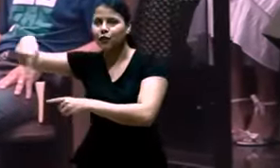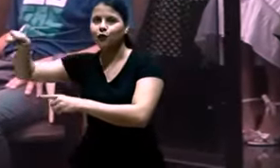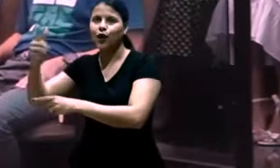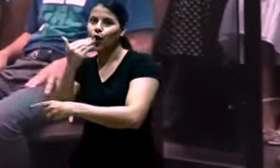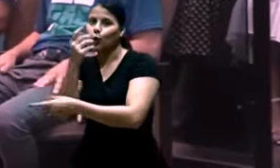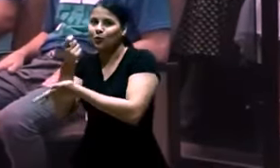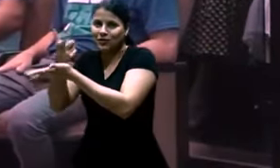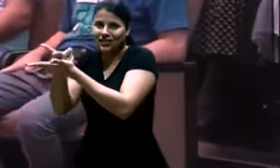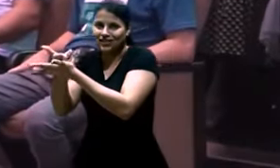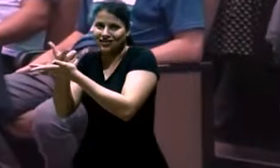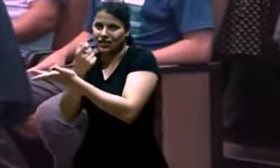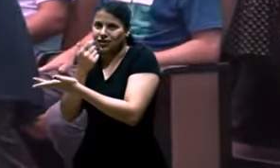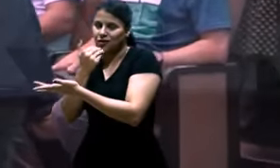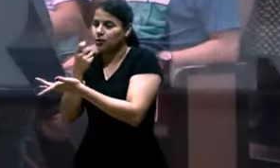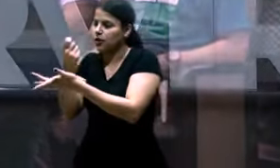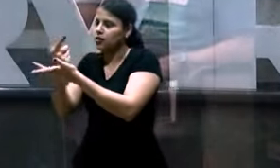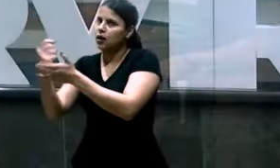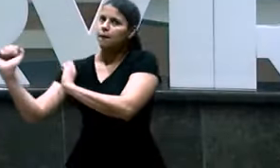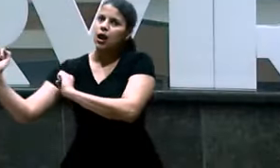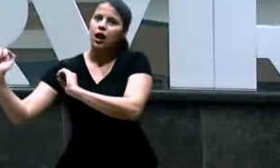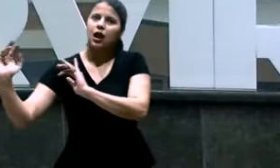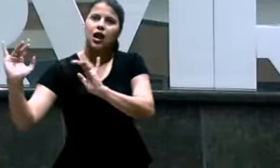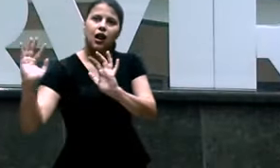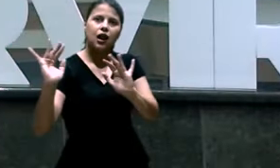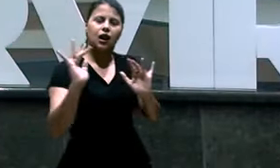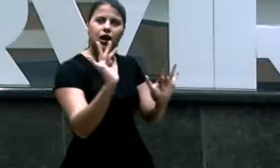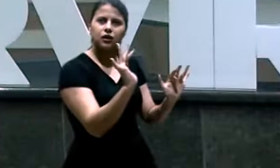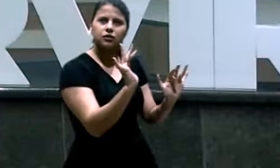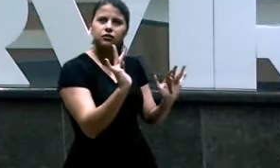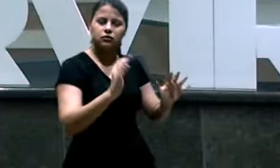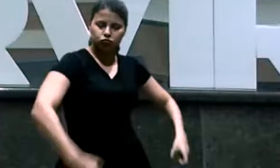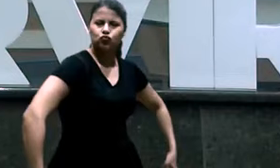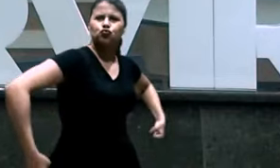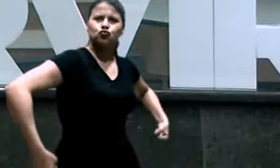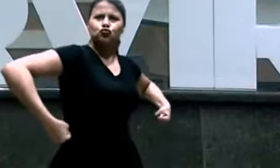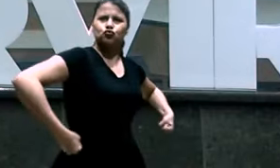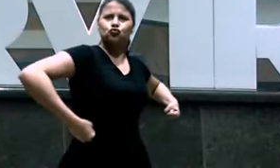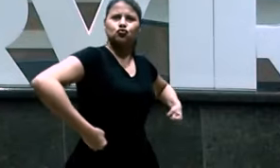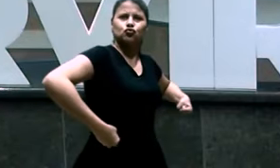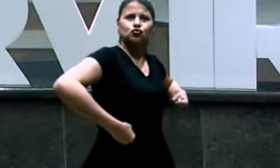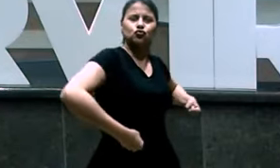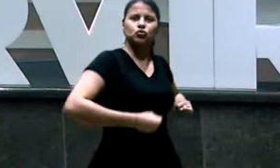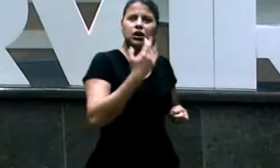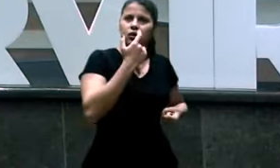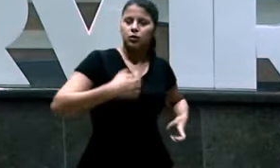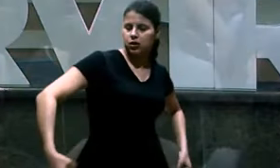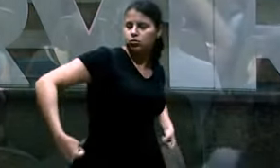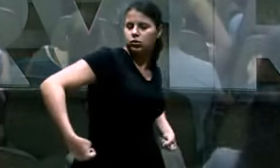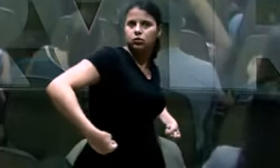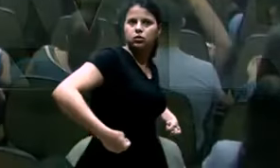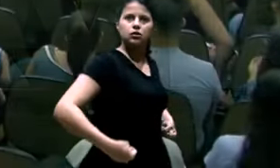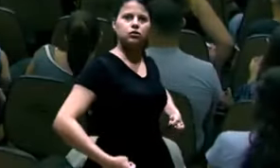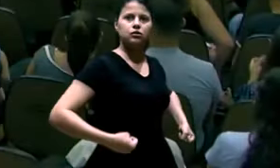Cheio de comida. Jesus falou que estava com fome. Chegou cheio de sacola. E não tem crente assim?